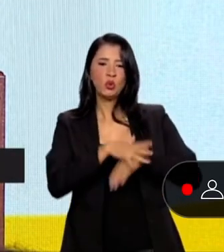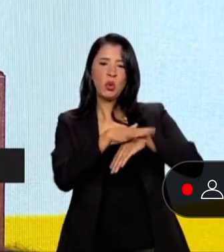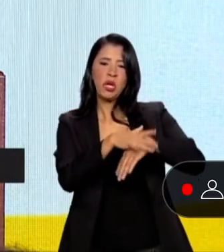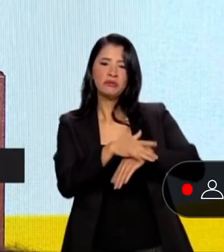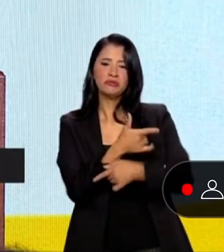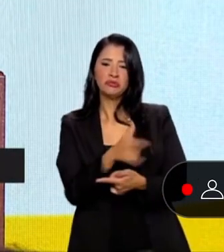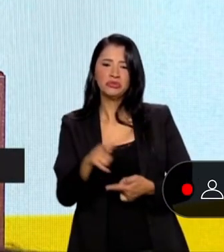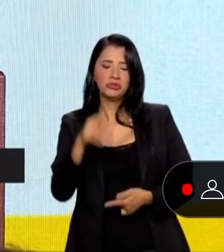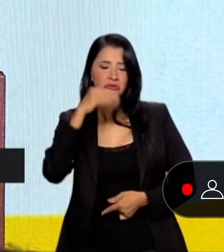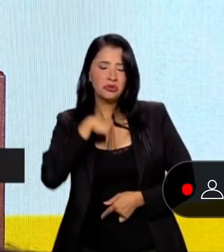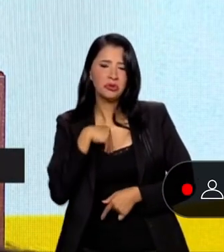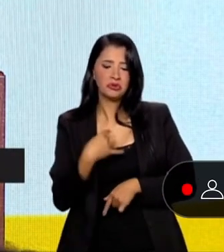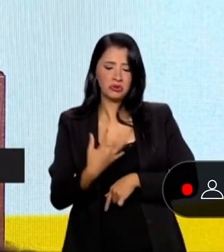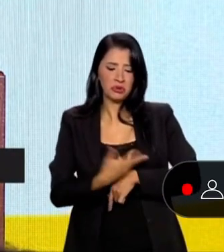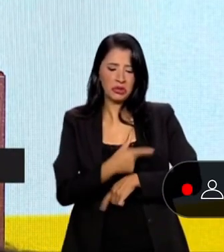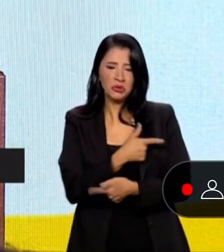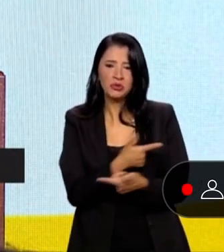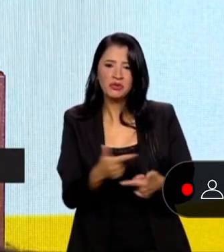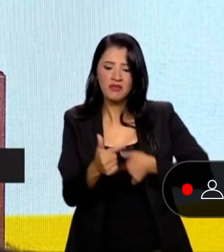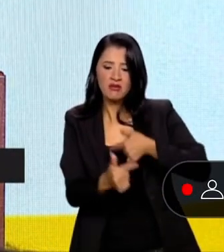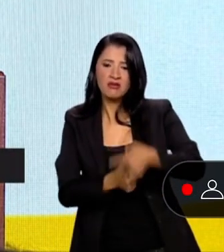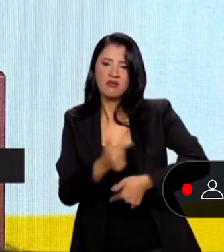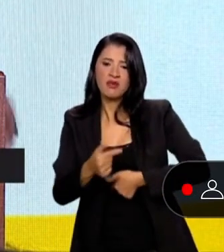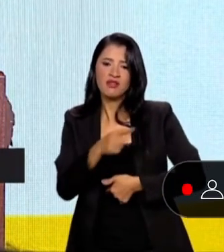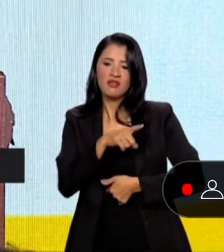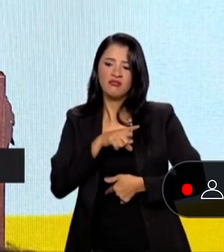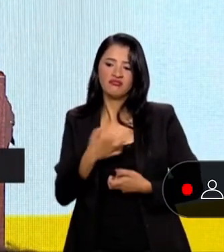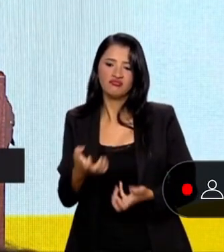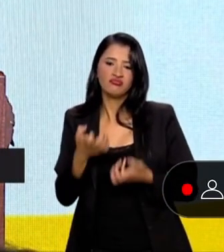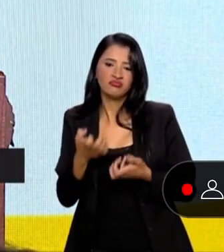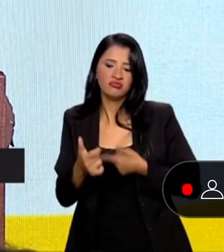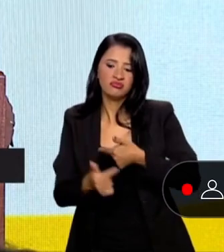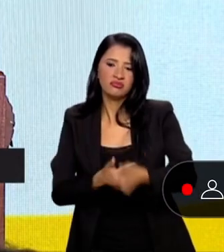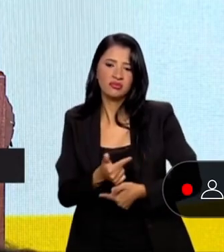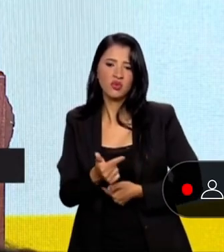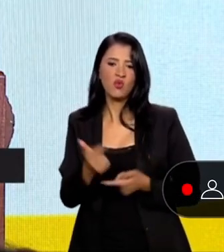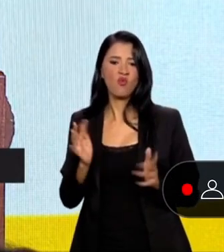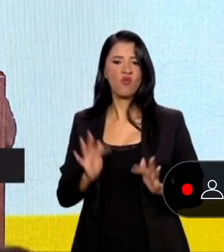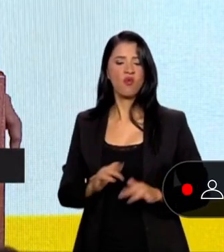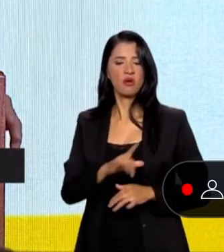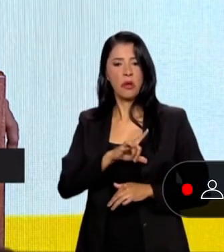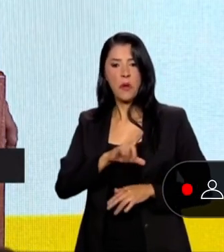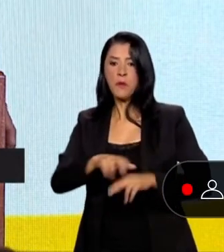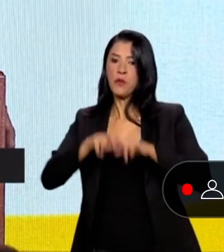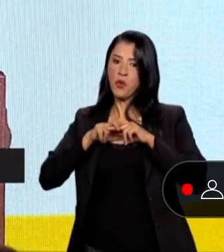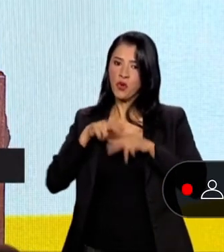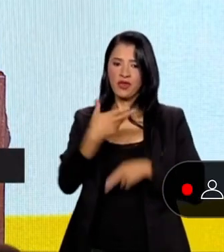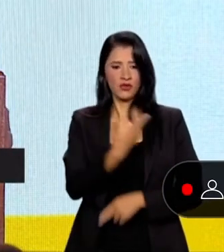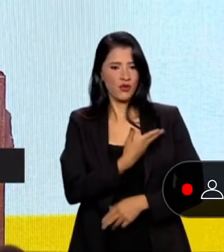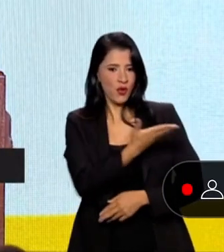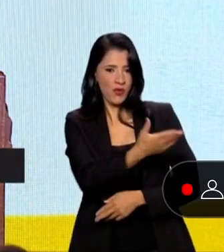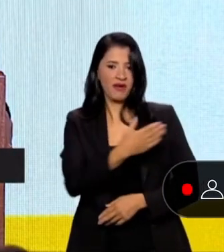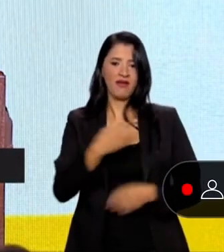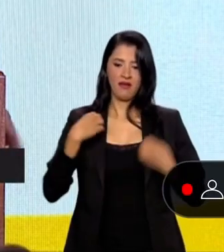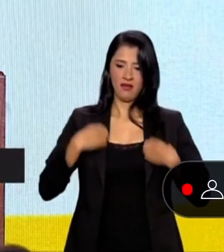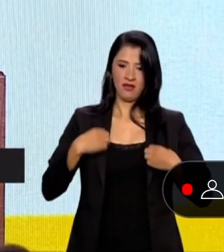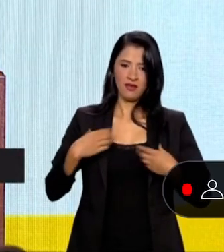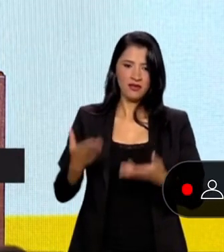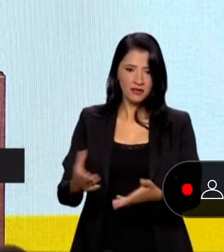força, sem qualidade para prestar o serviço que ele gostaria de prestar. Por isso, companheira Anísia,